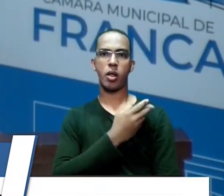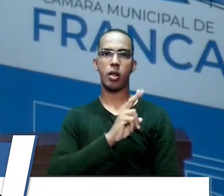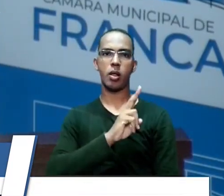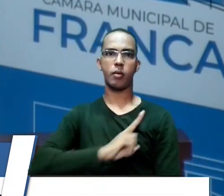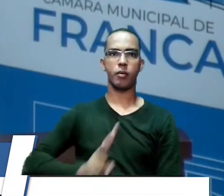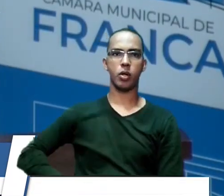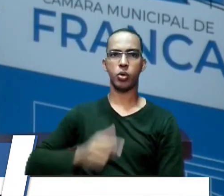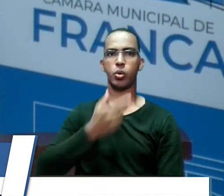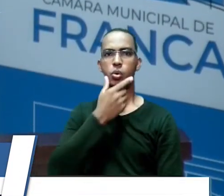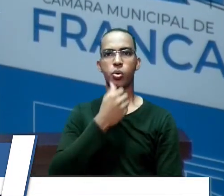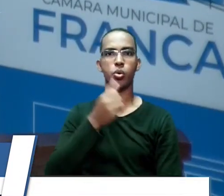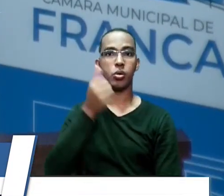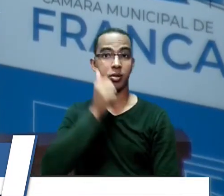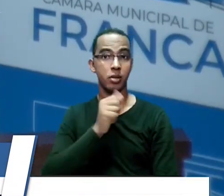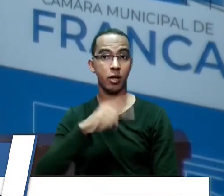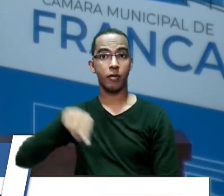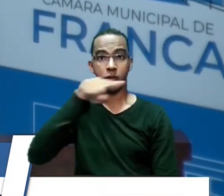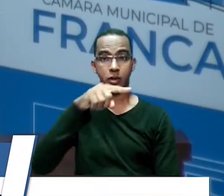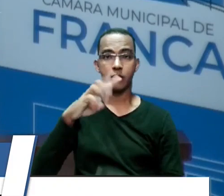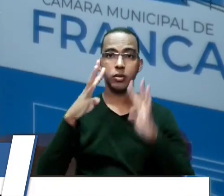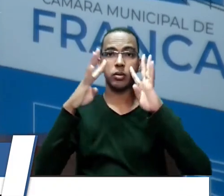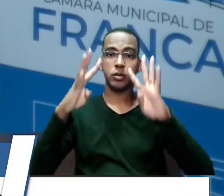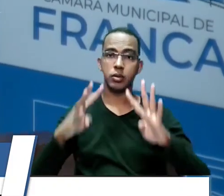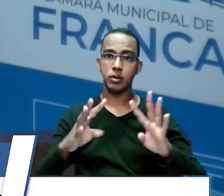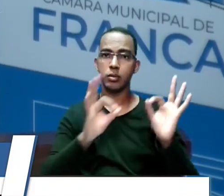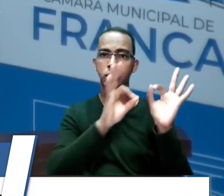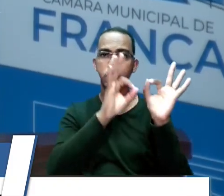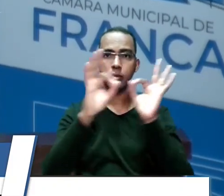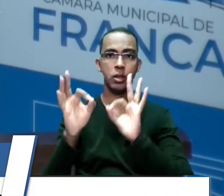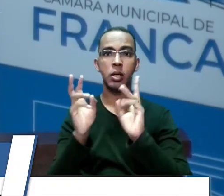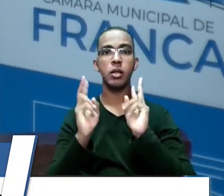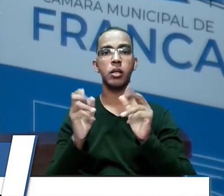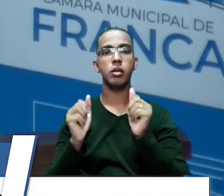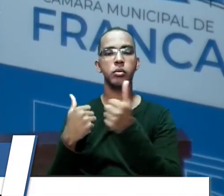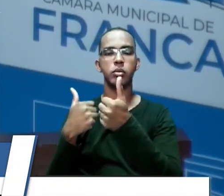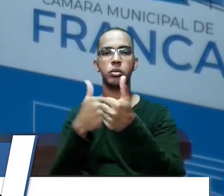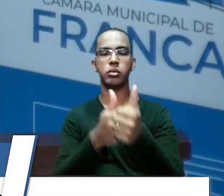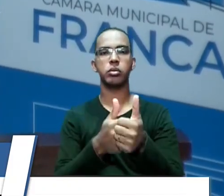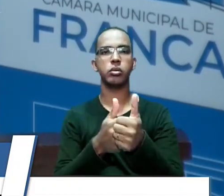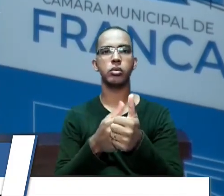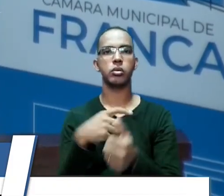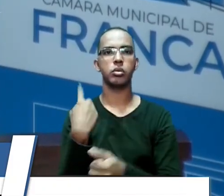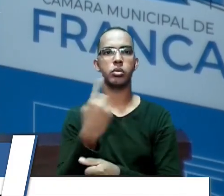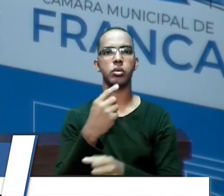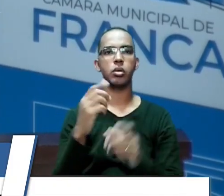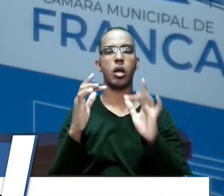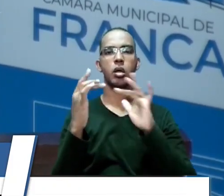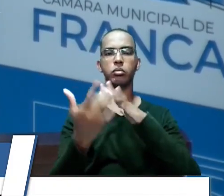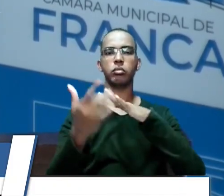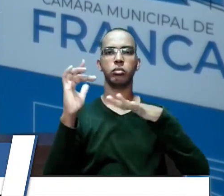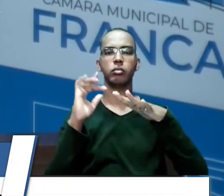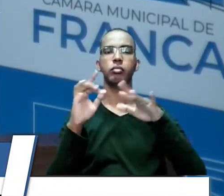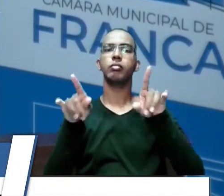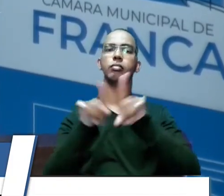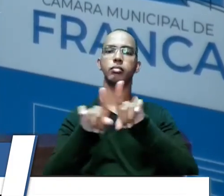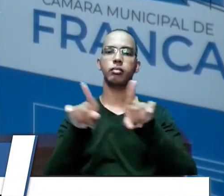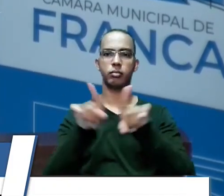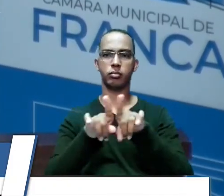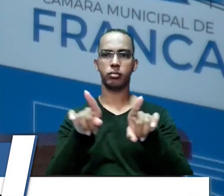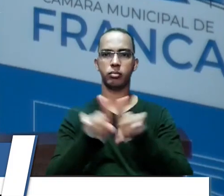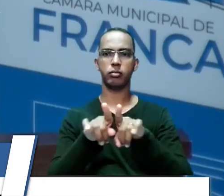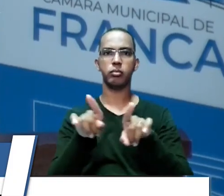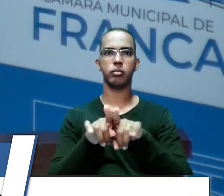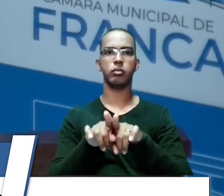nos assistem e que sempre nos acompanham pelas redes sociais e também pelo